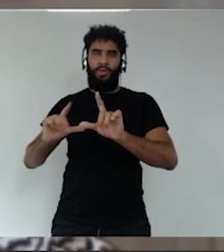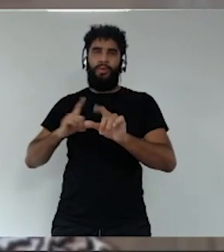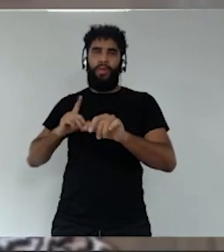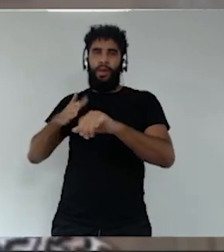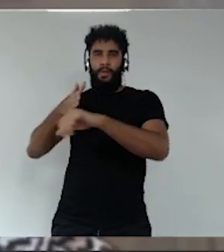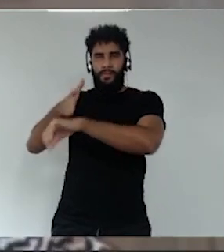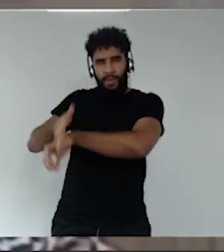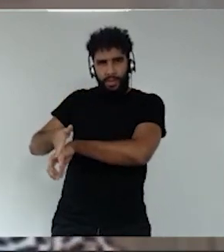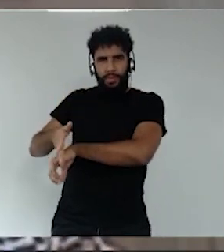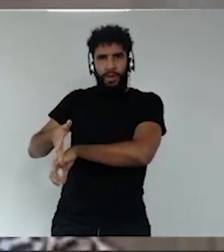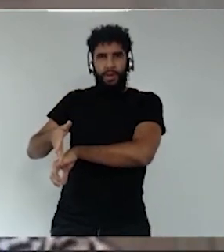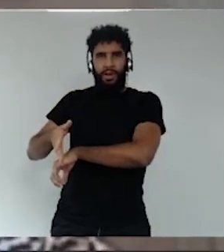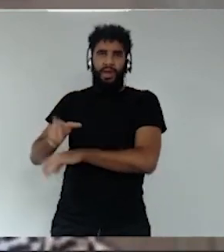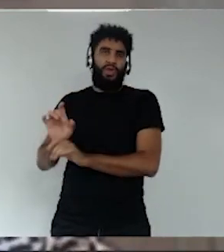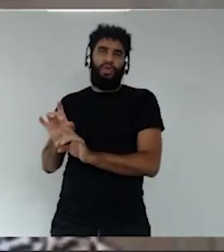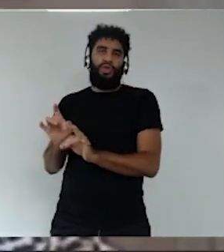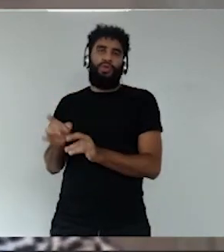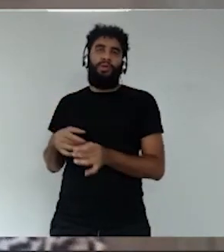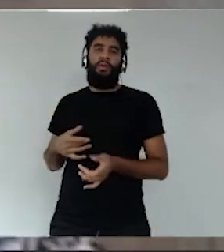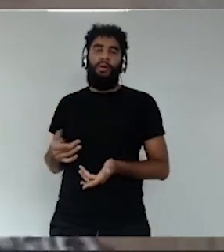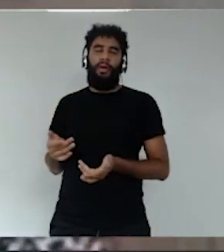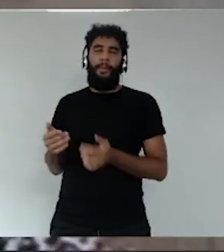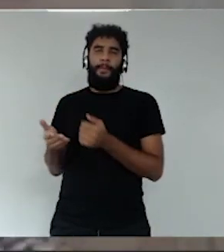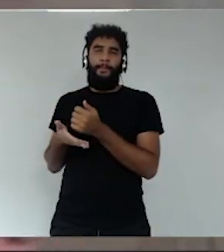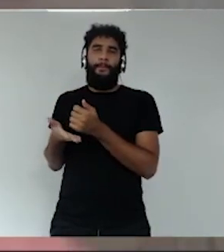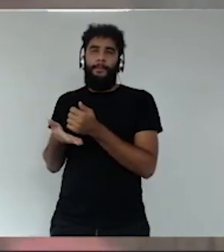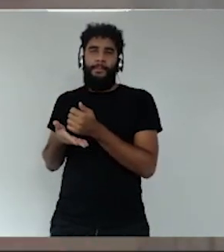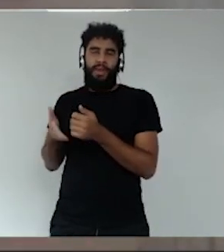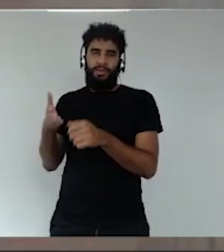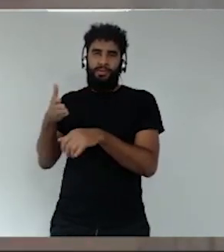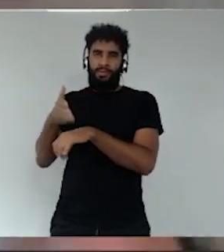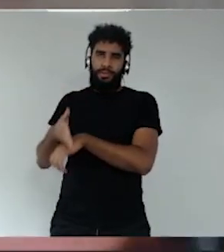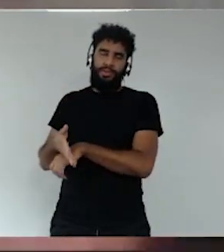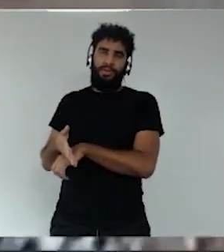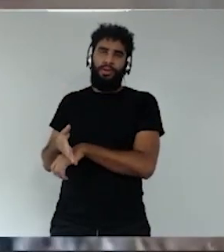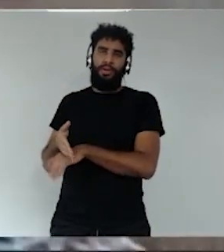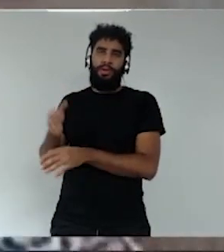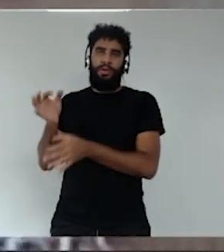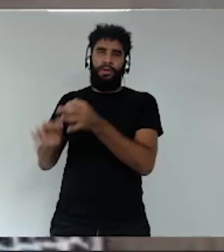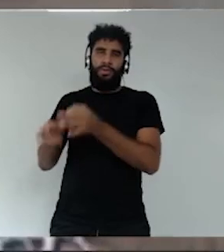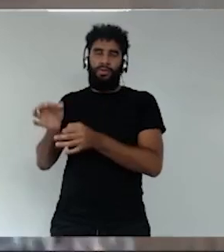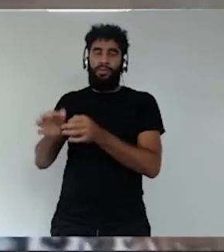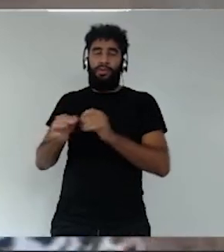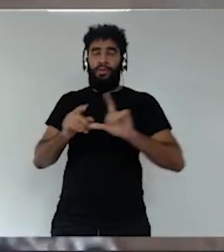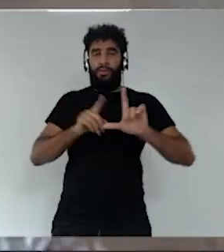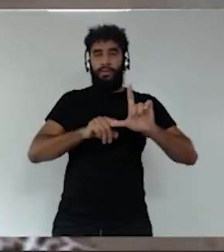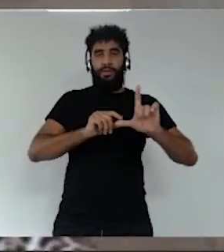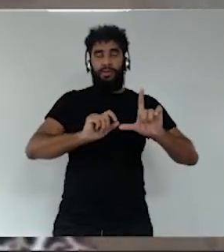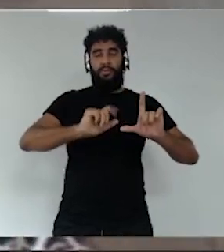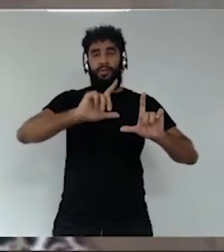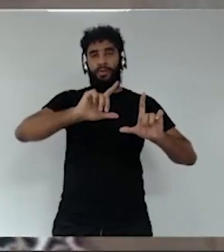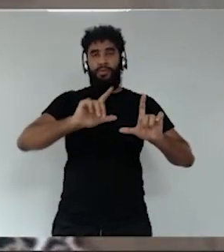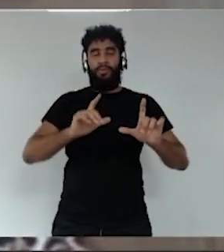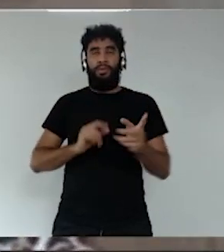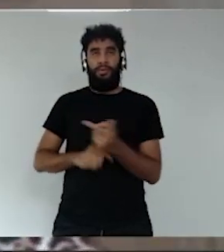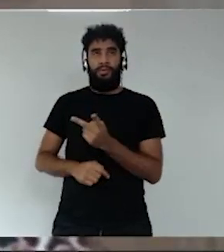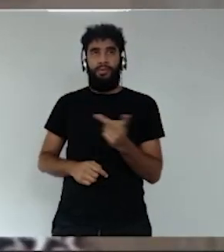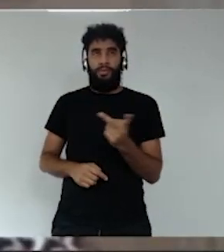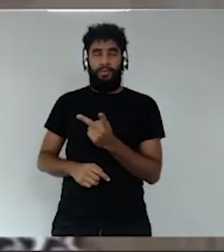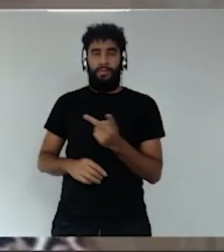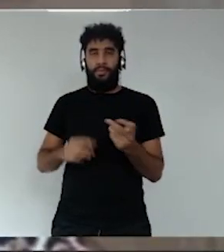acesso o mero acesso ao Poder Judiciário, que seria o acesso à justiça com J maiúsculo, nesse